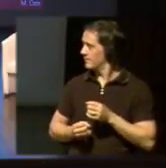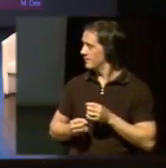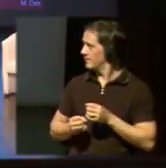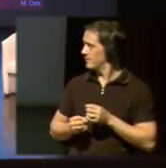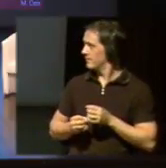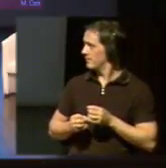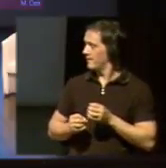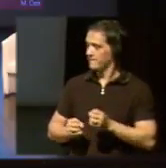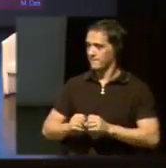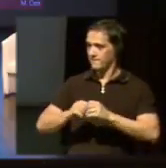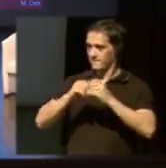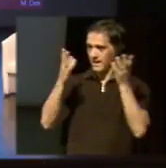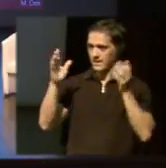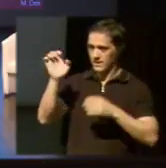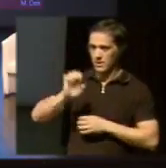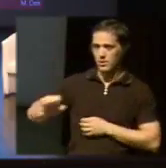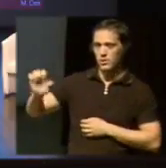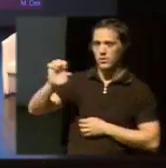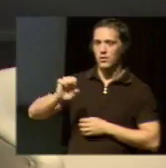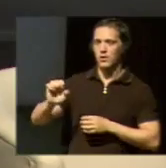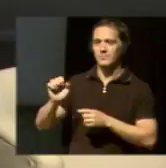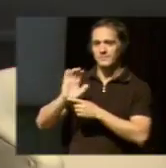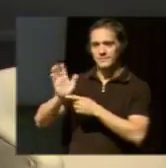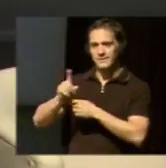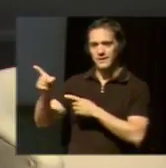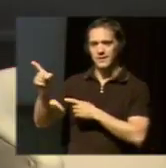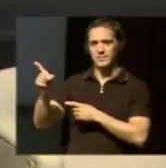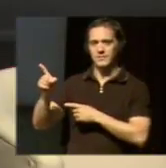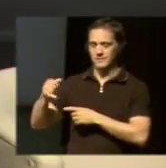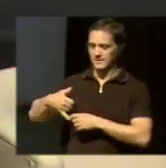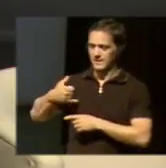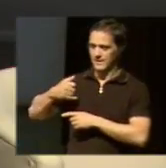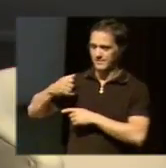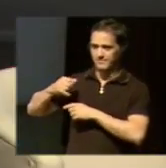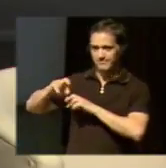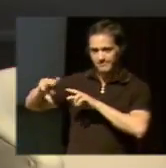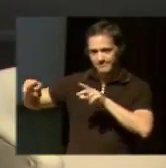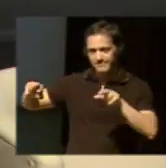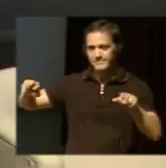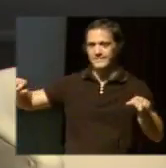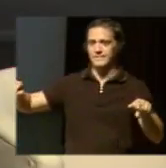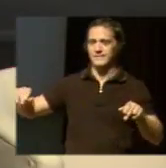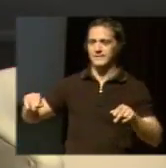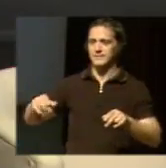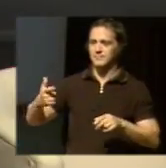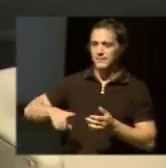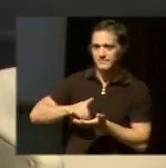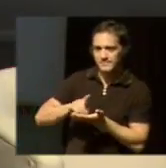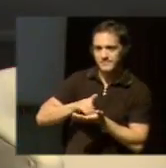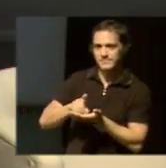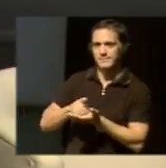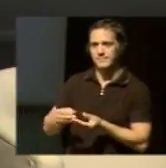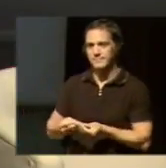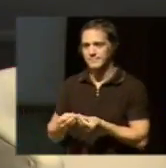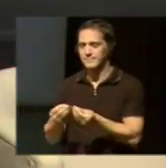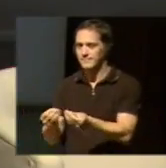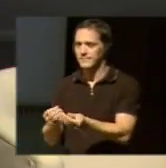Europeu de Cinema das Gerações, com DVD. Levamos